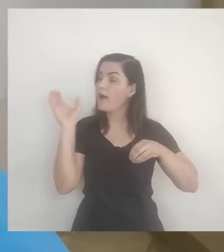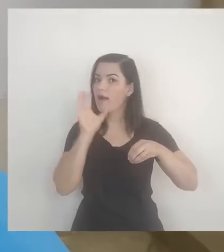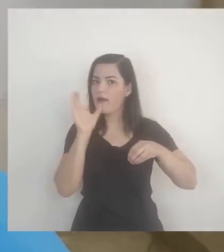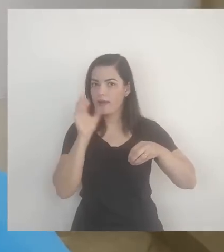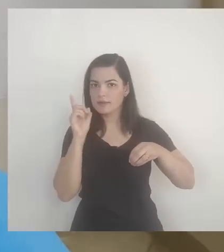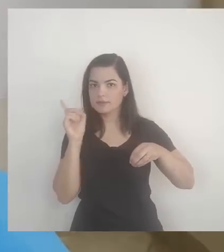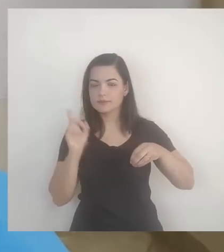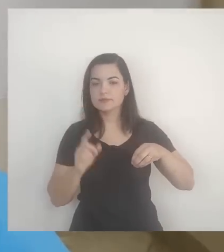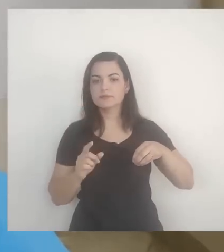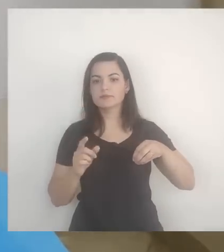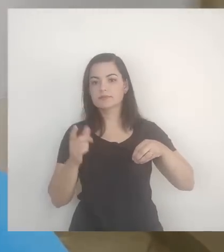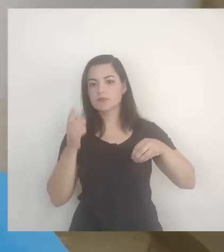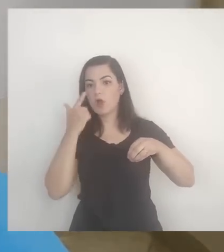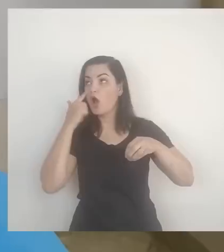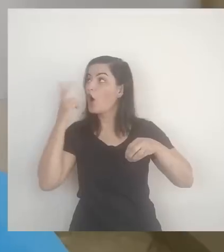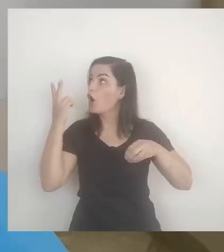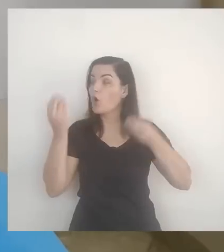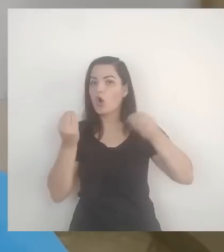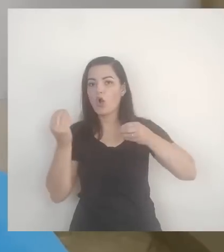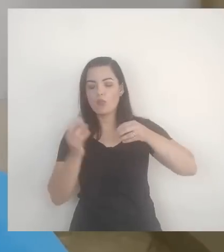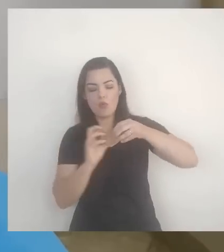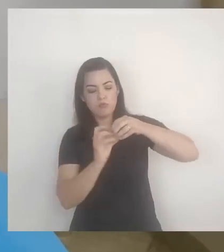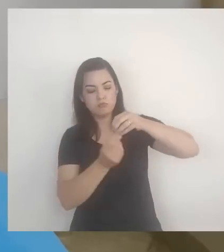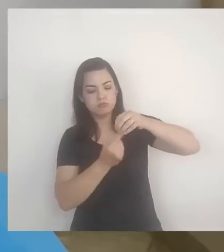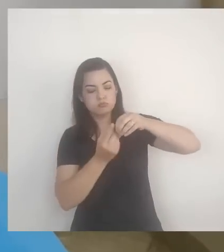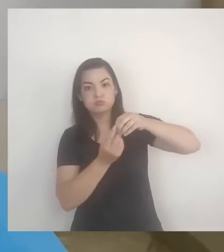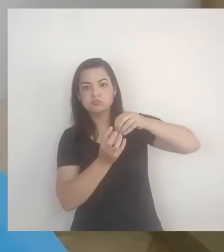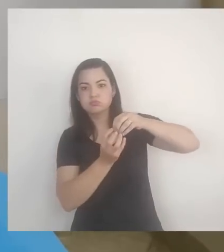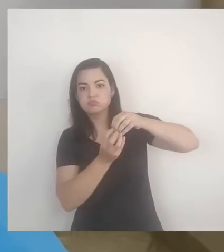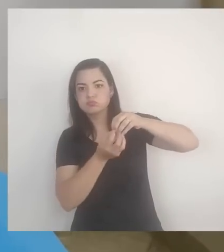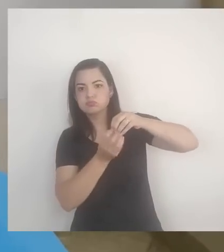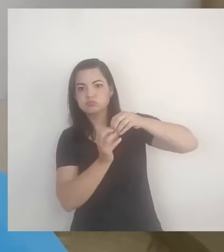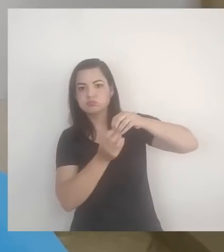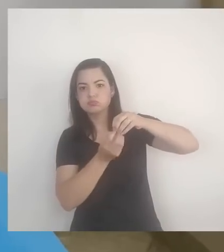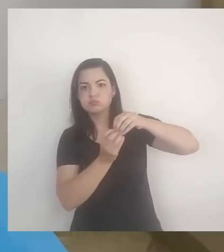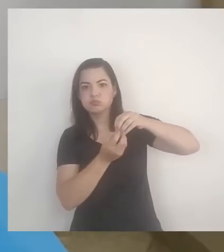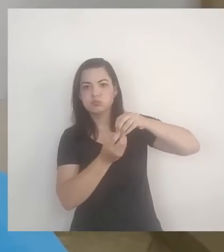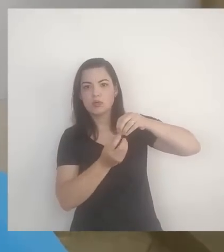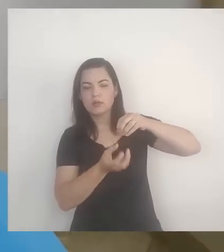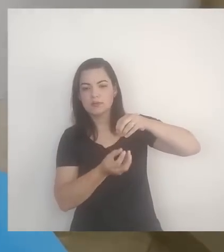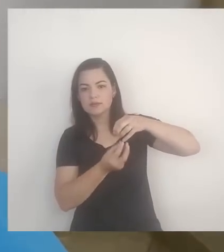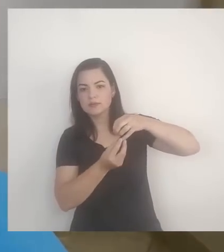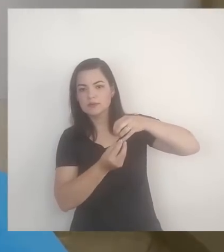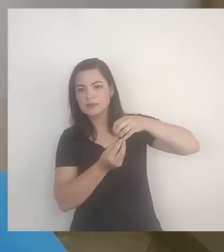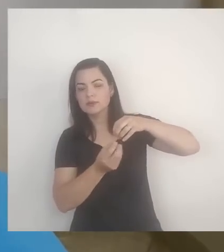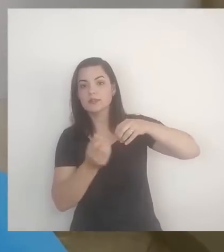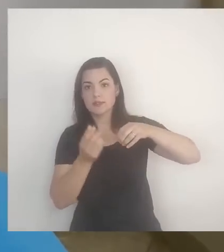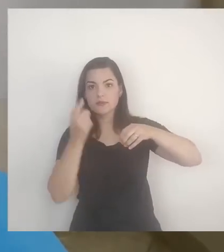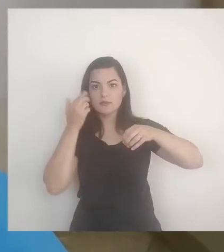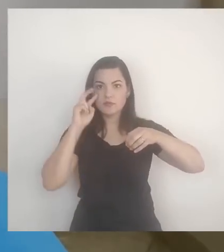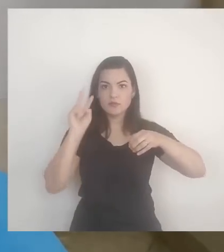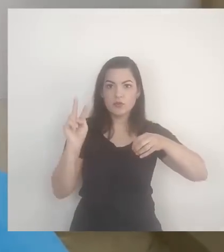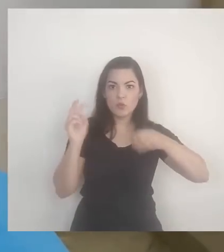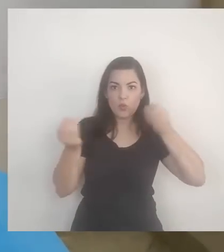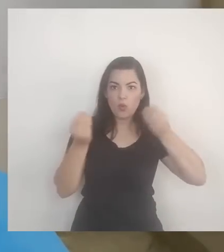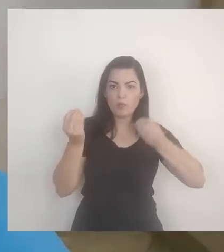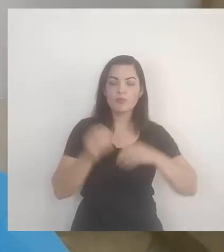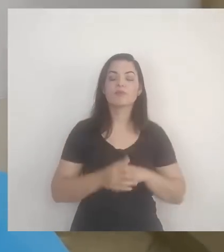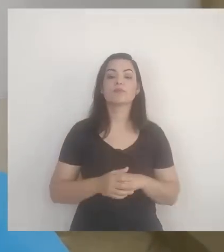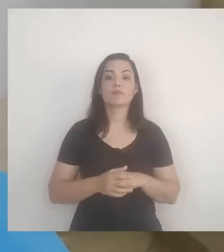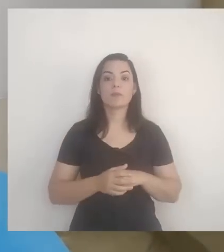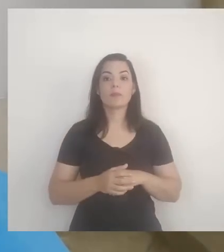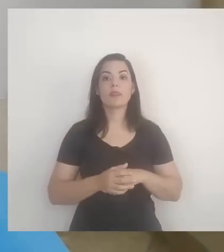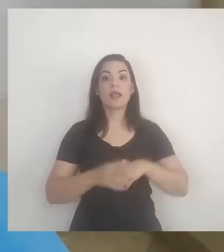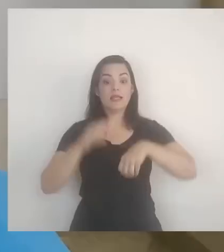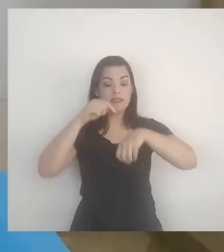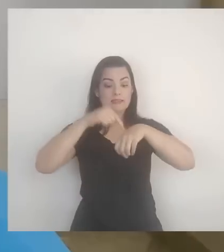Ó, vai ficar assim, ó. A bolinha tá aqui embaixo, tá vendo? A parte de cima está